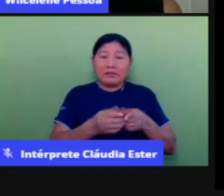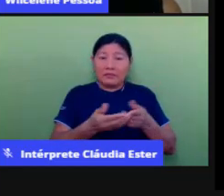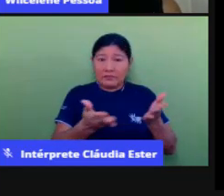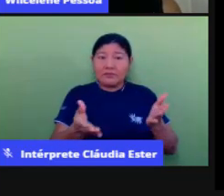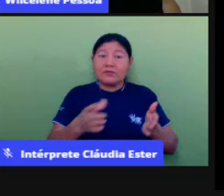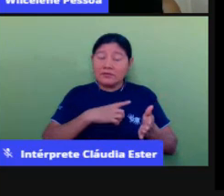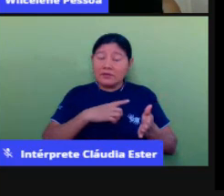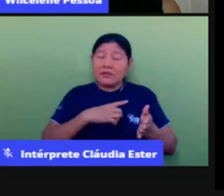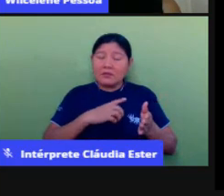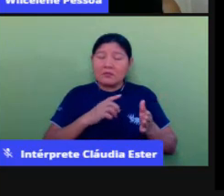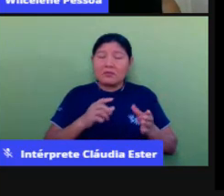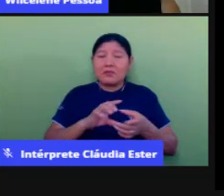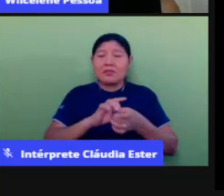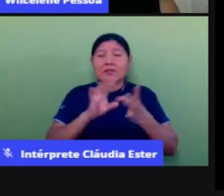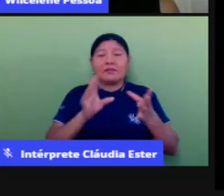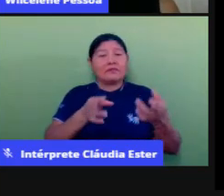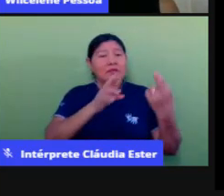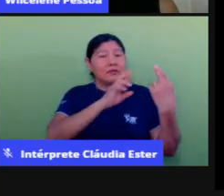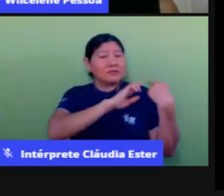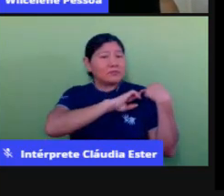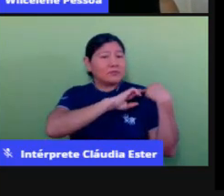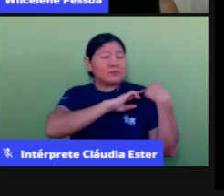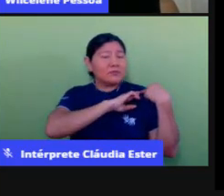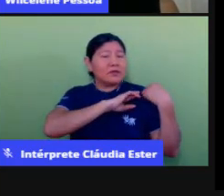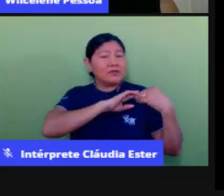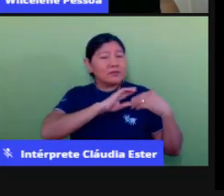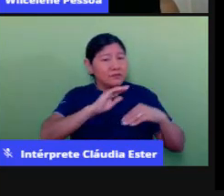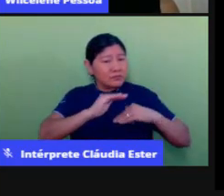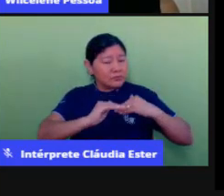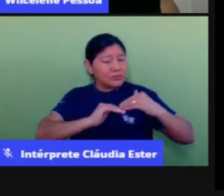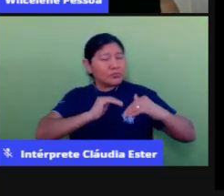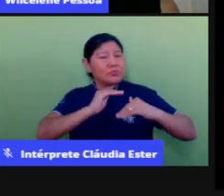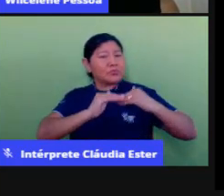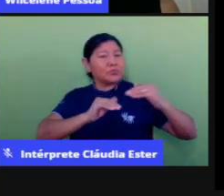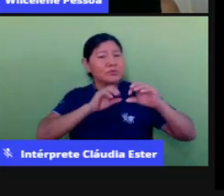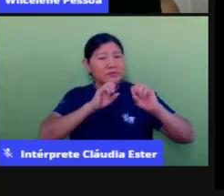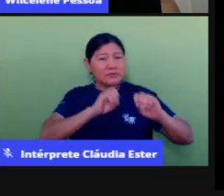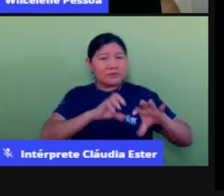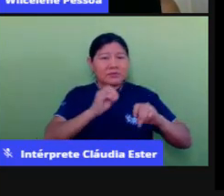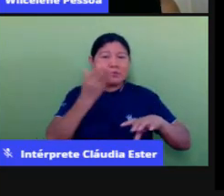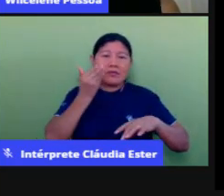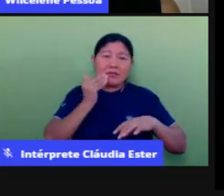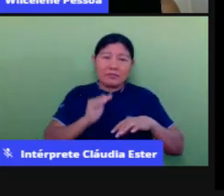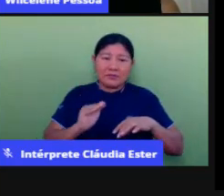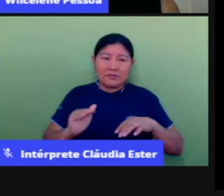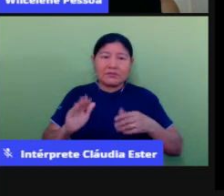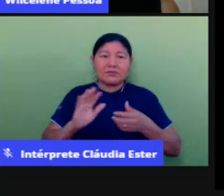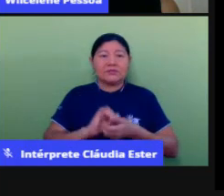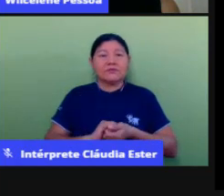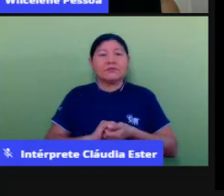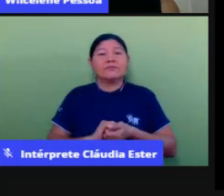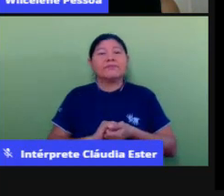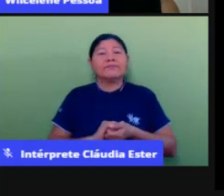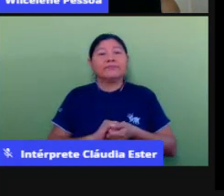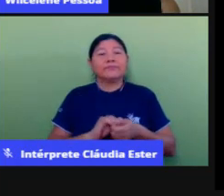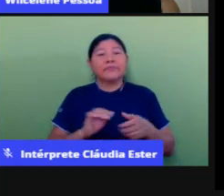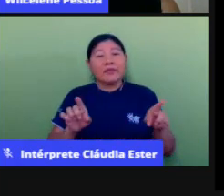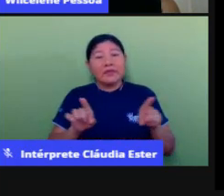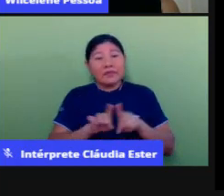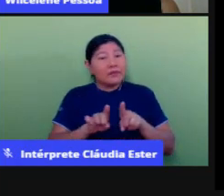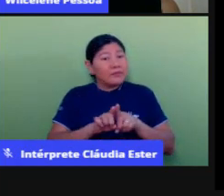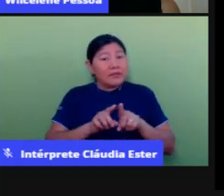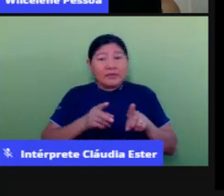fazer isso, de estar aumentando e contribuindo para esse desenvolvimento. E sempre pensando, então, nesses direitos